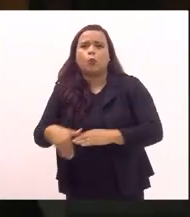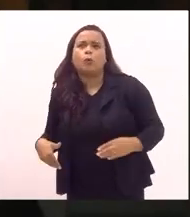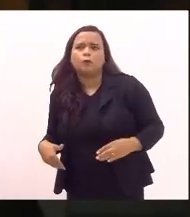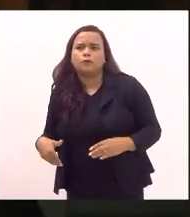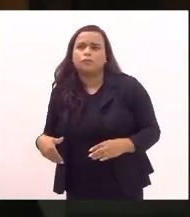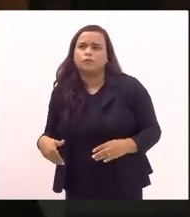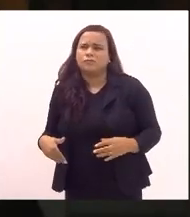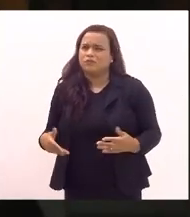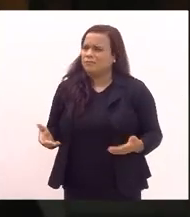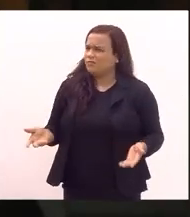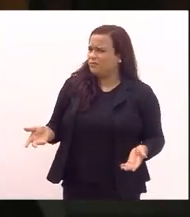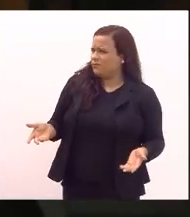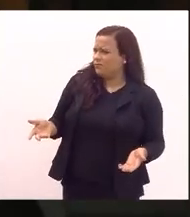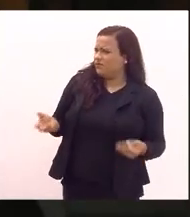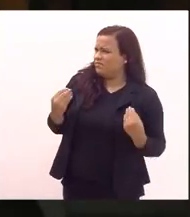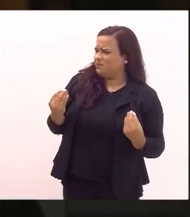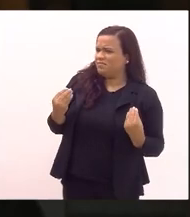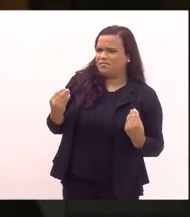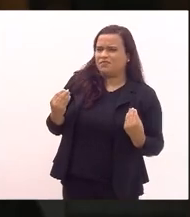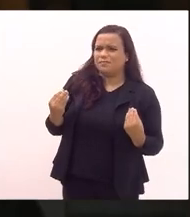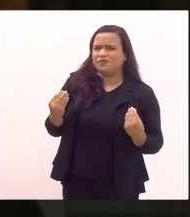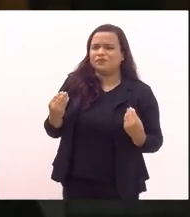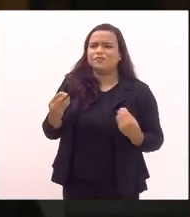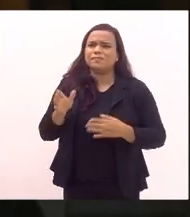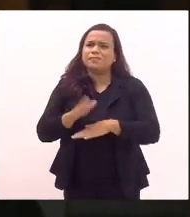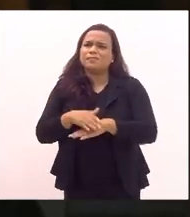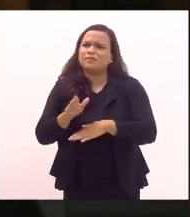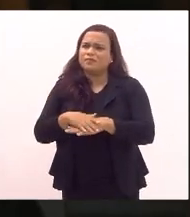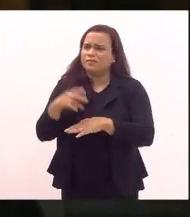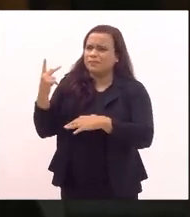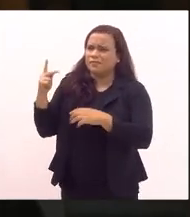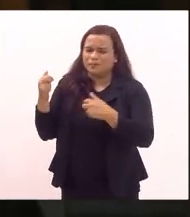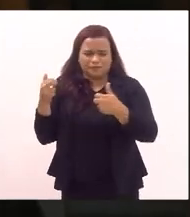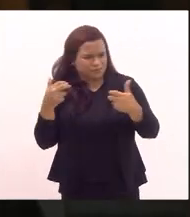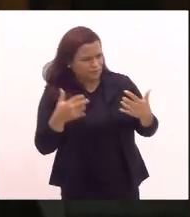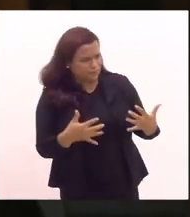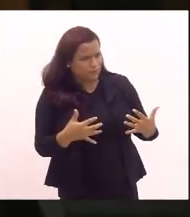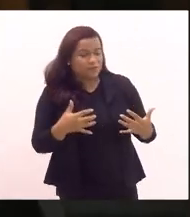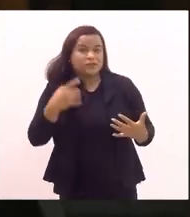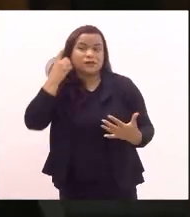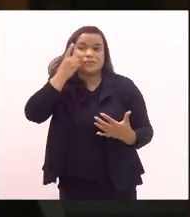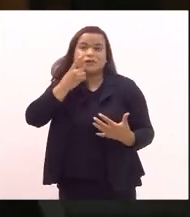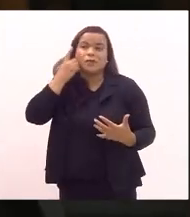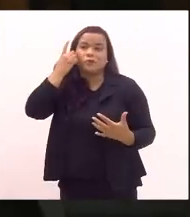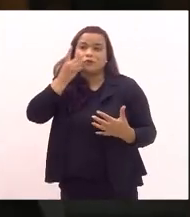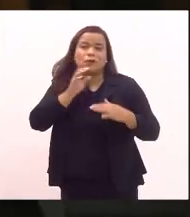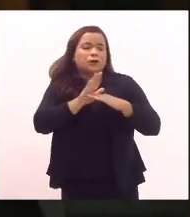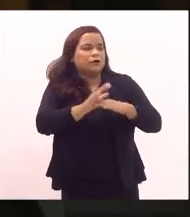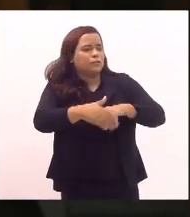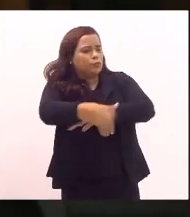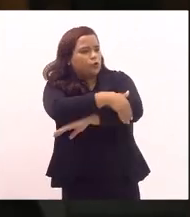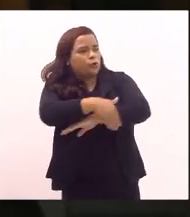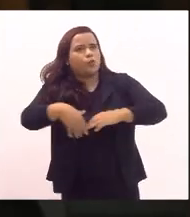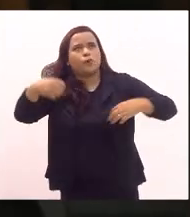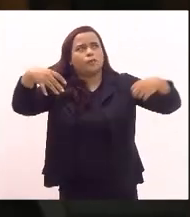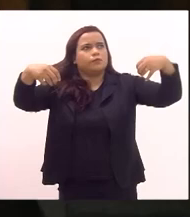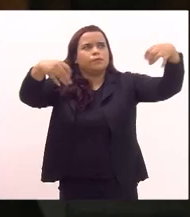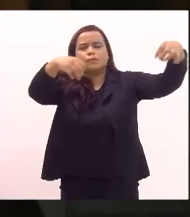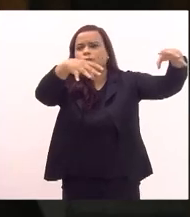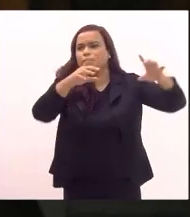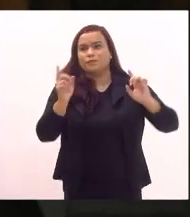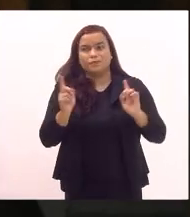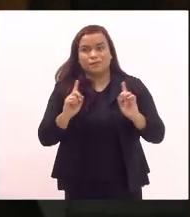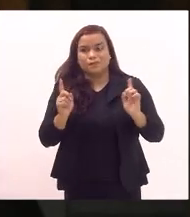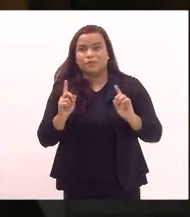como e já vem mais uma narrativa Deputado não ilumina a rua que ilumina a